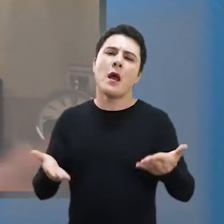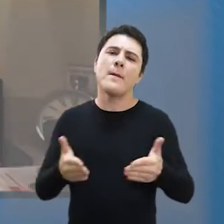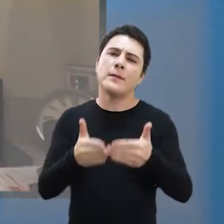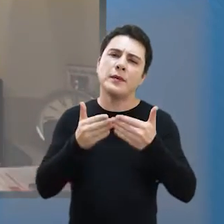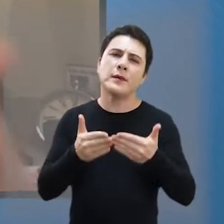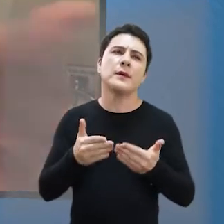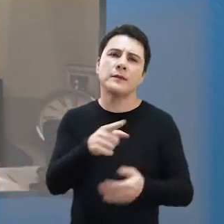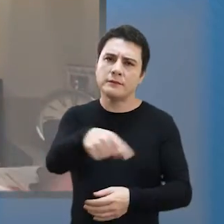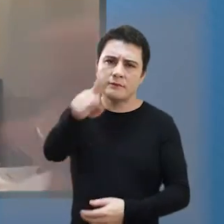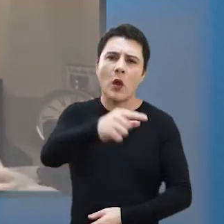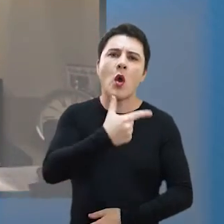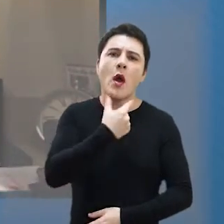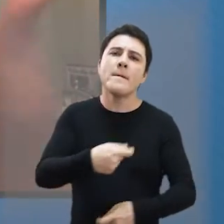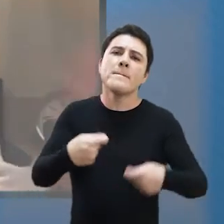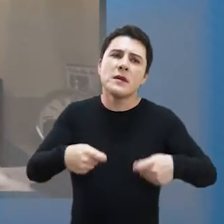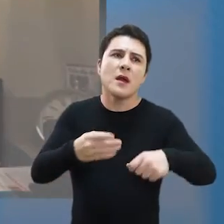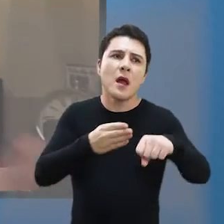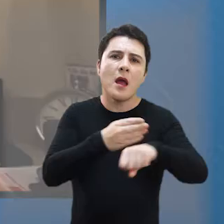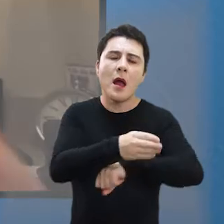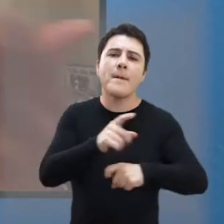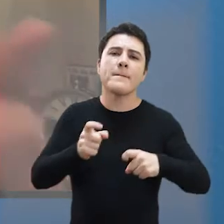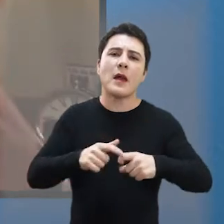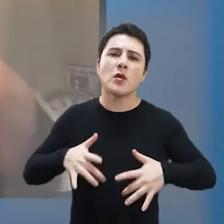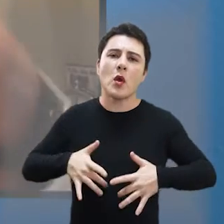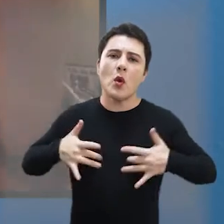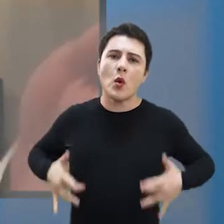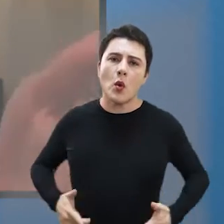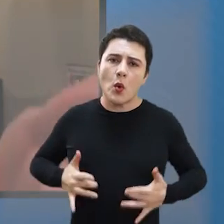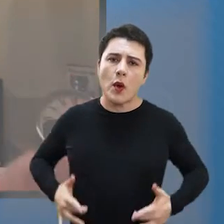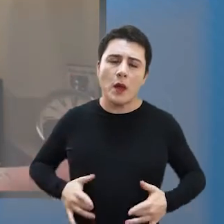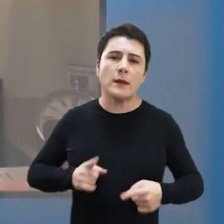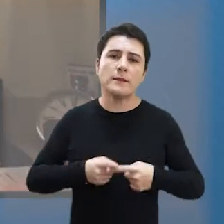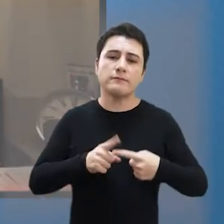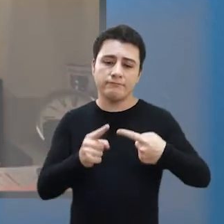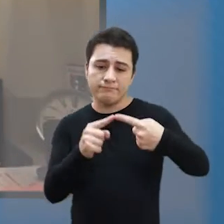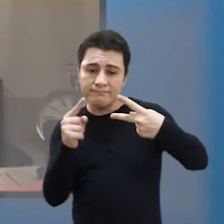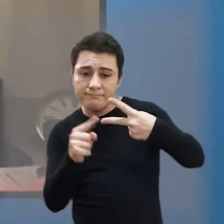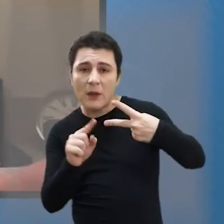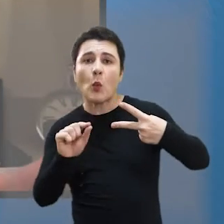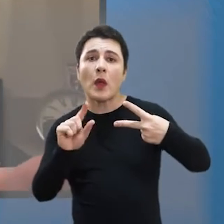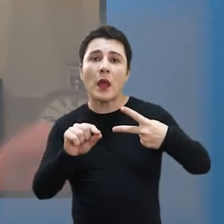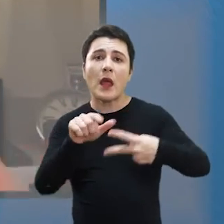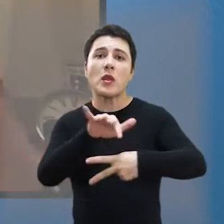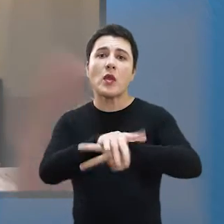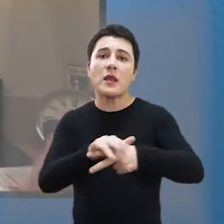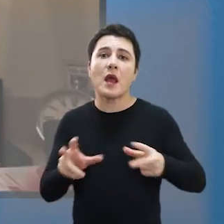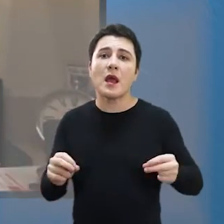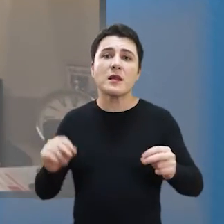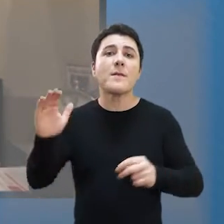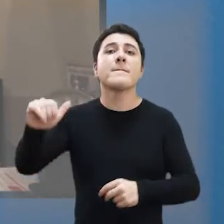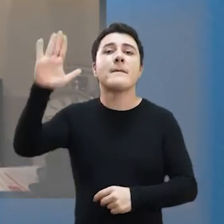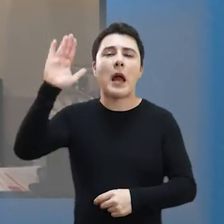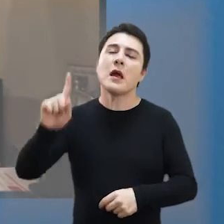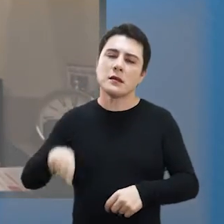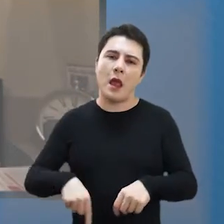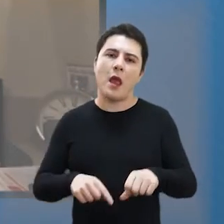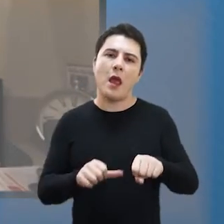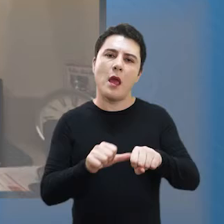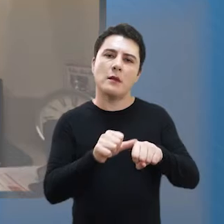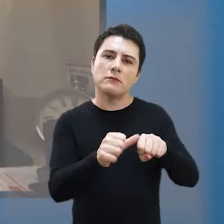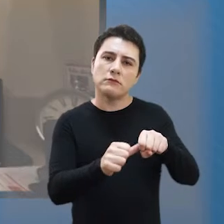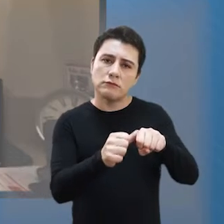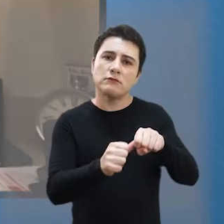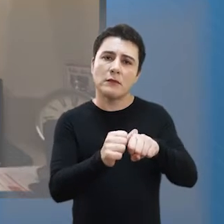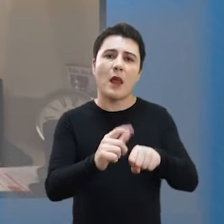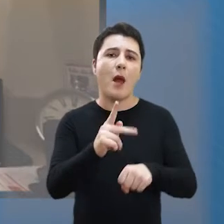isso que é importante os homens procurarem o urologista, porque o segundo principal câncer mais frequente dos homens seria o câncer de